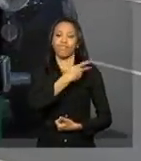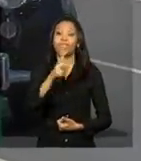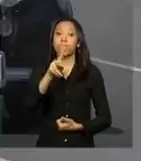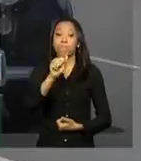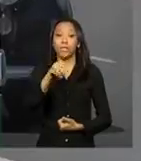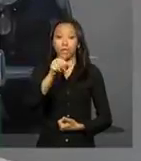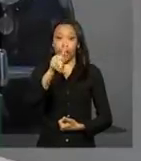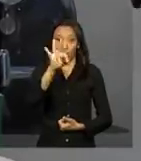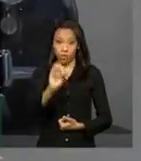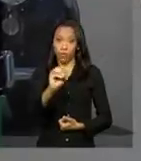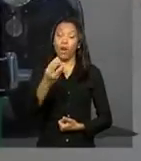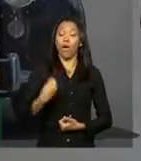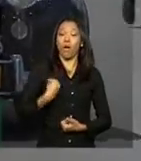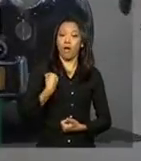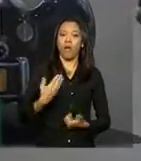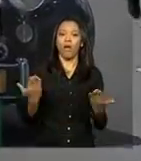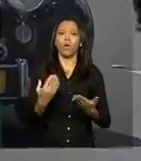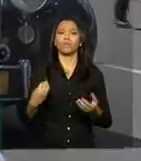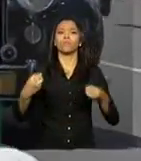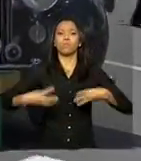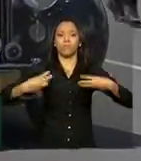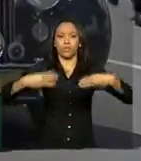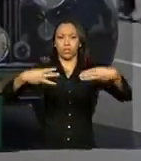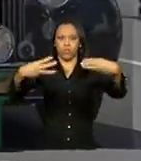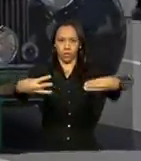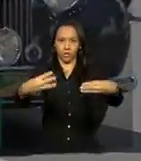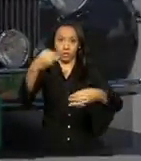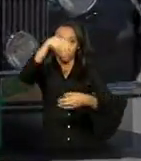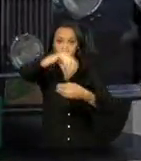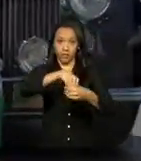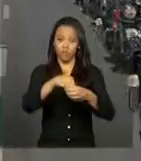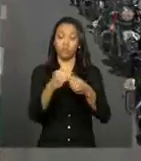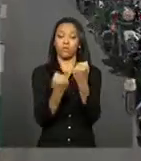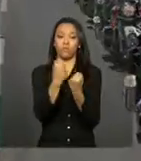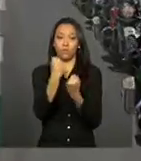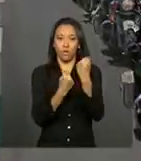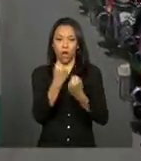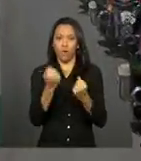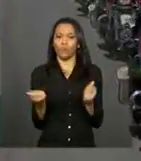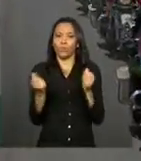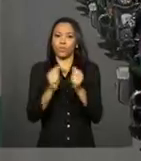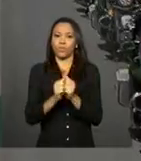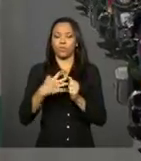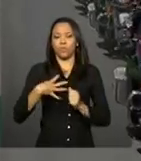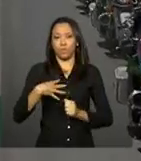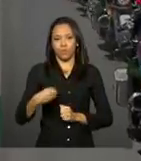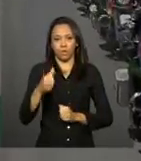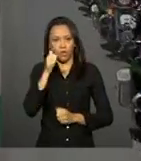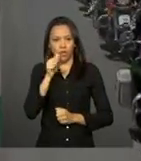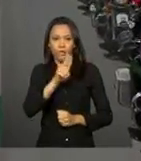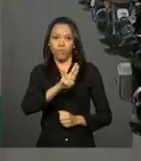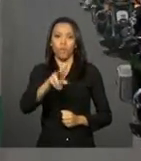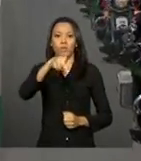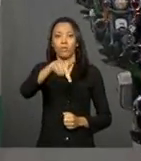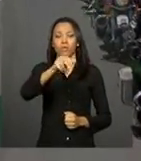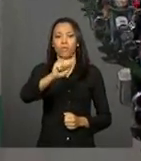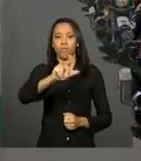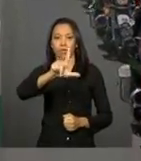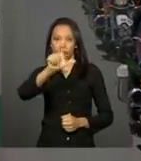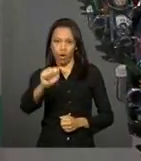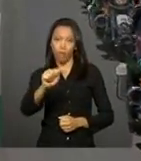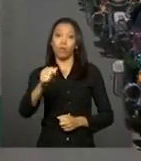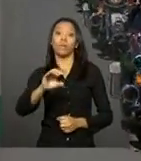está na esplanada dos ministérios, a bordo do Rolls-Royce presidencial, com sua filha Paula, acenando para